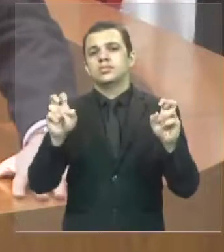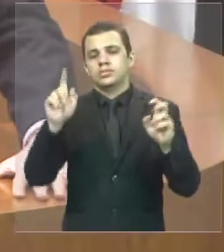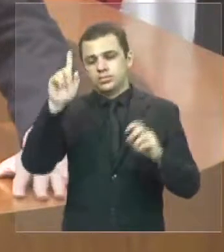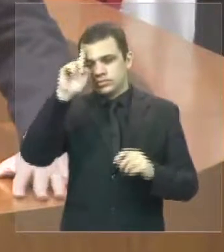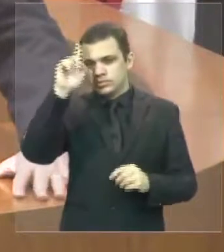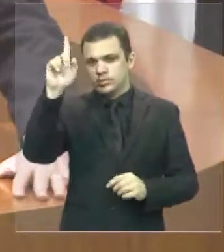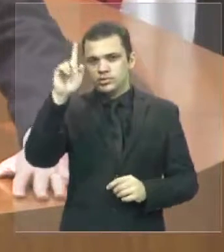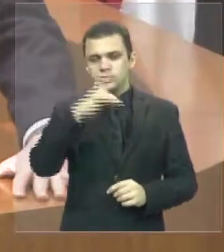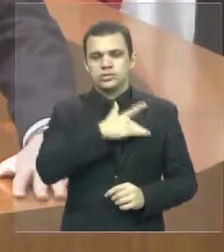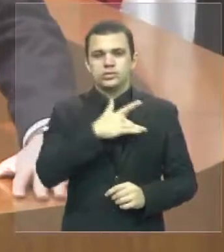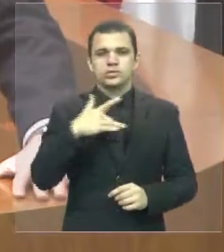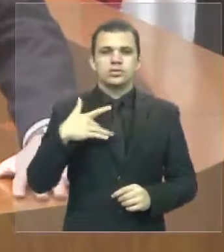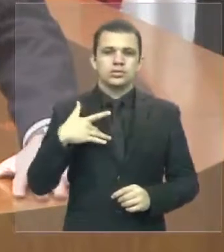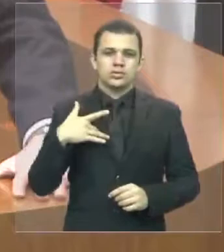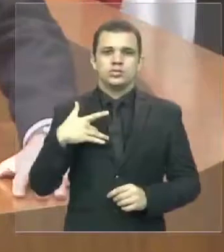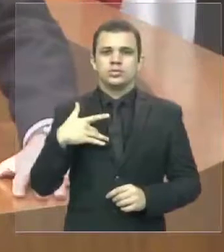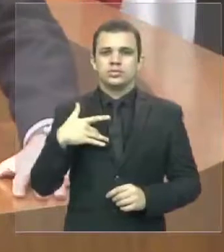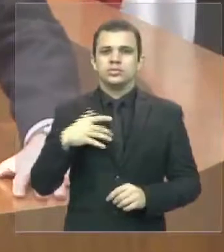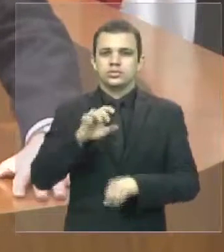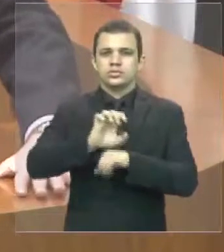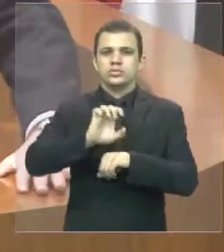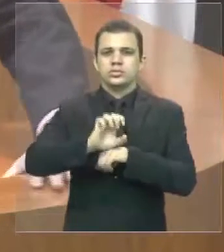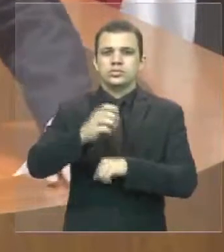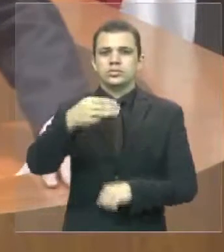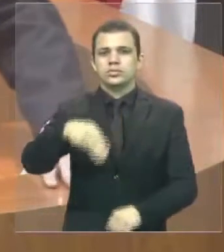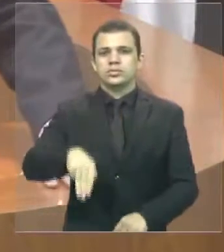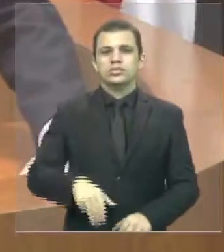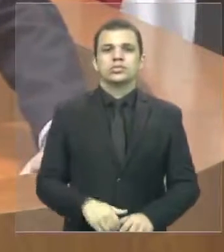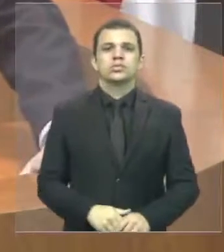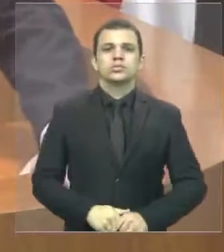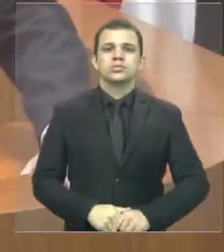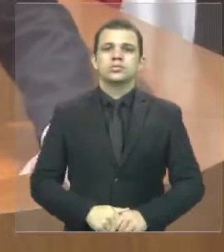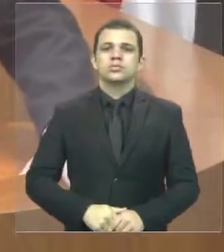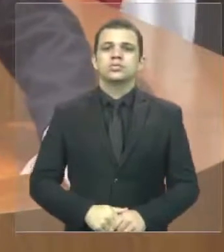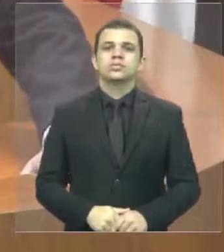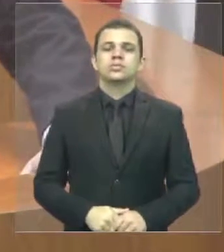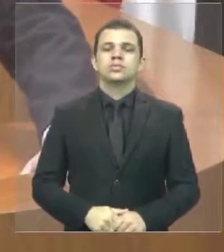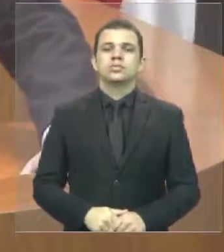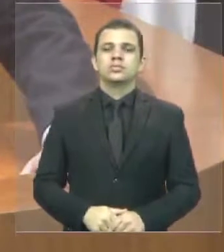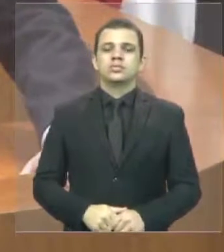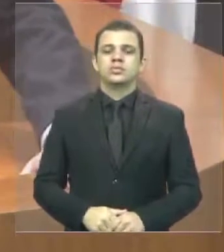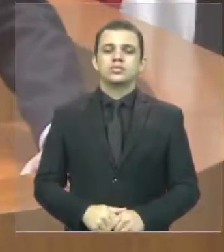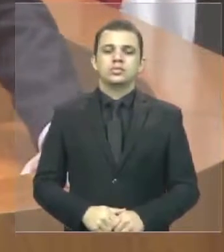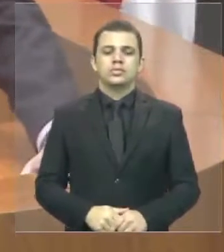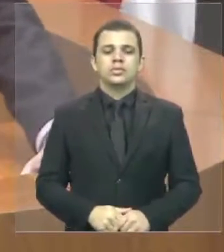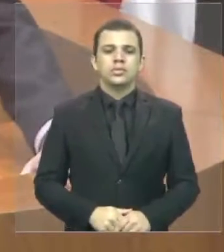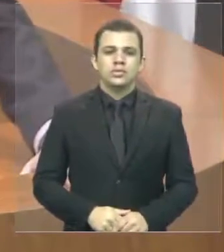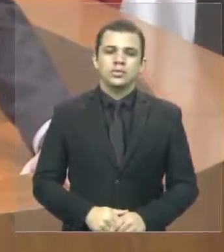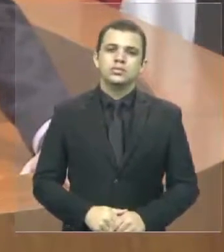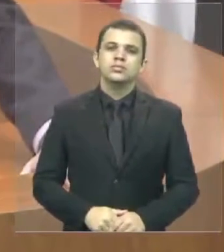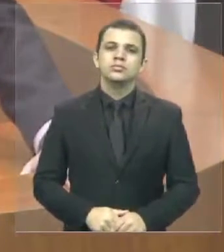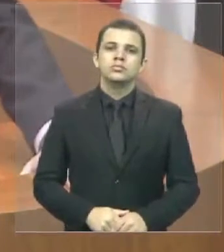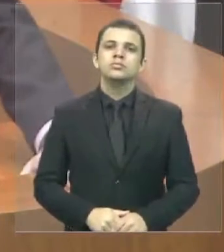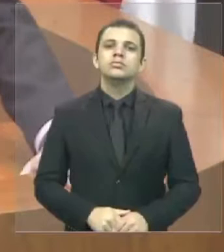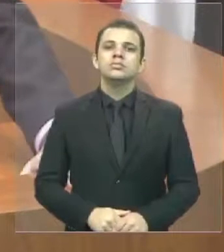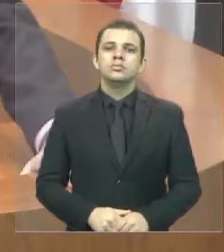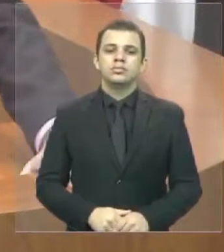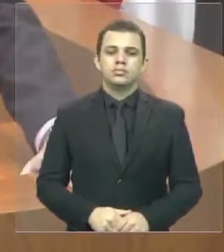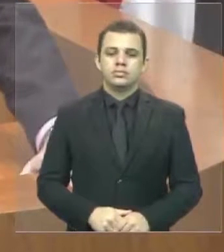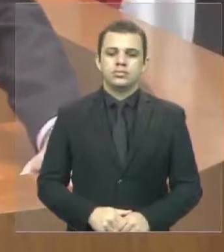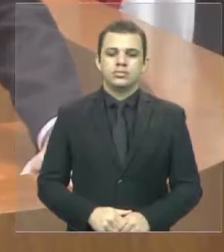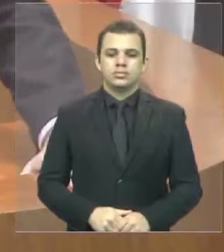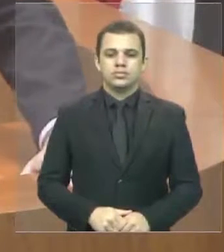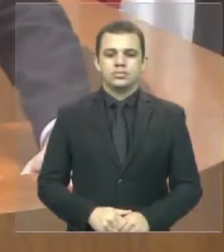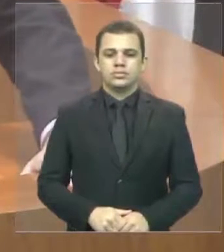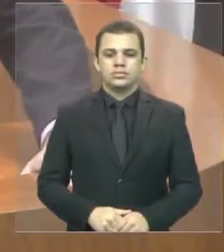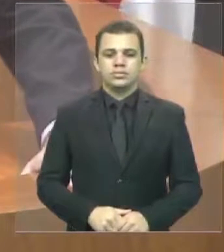da saúde no estado do Maranhão. A princípio, era